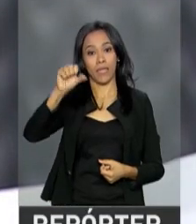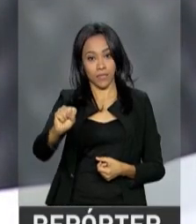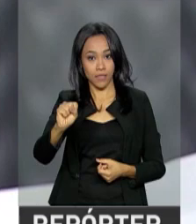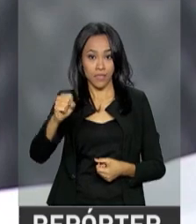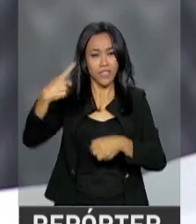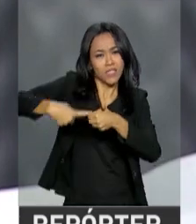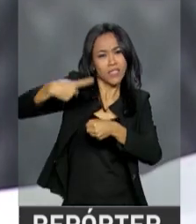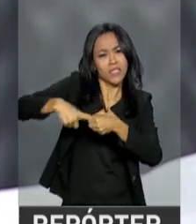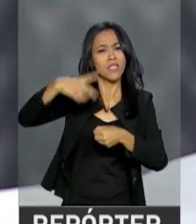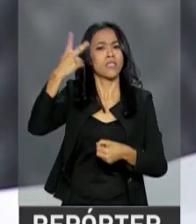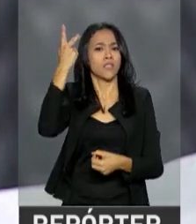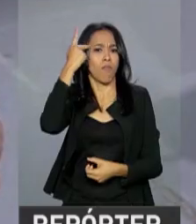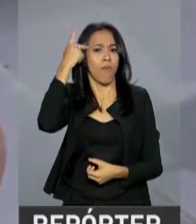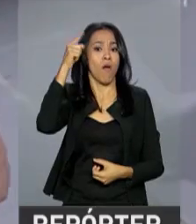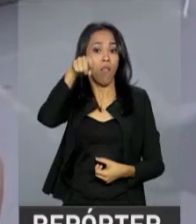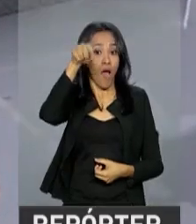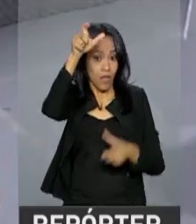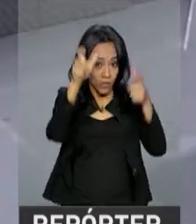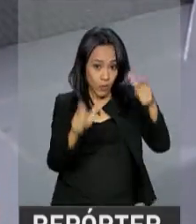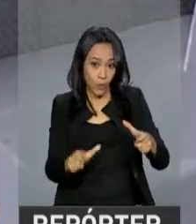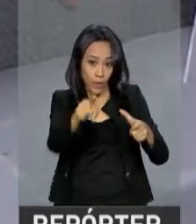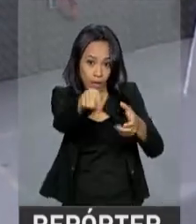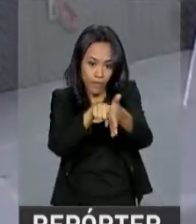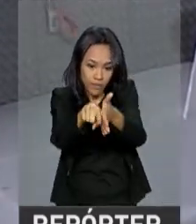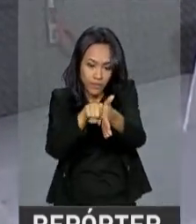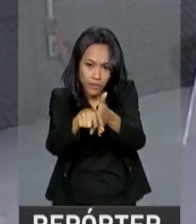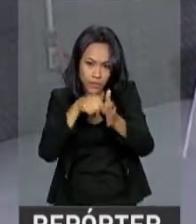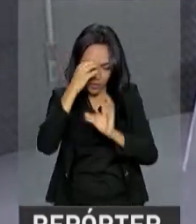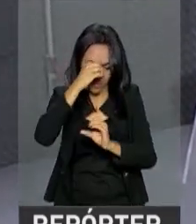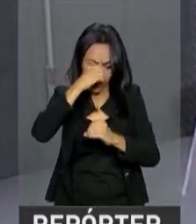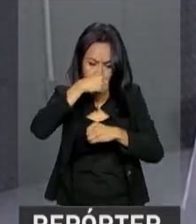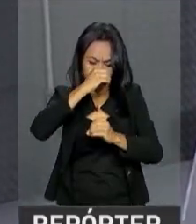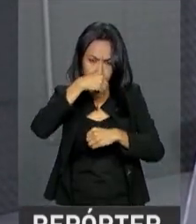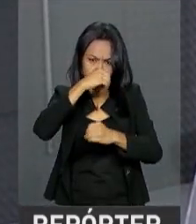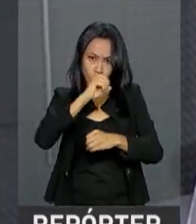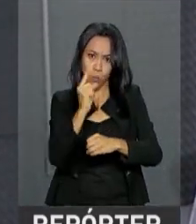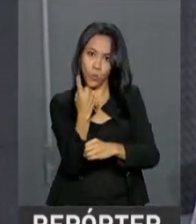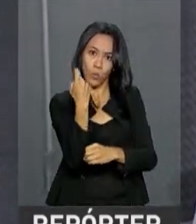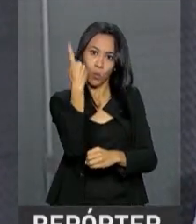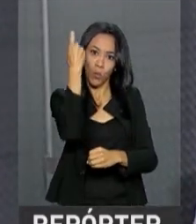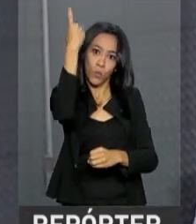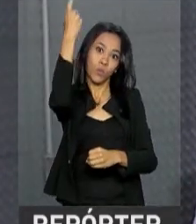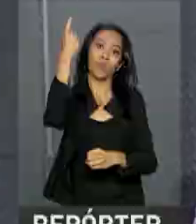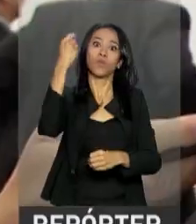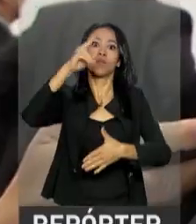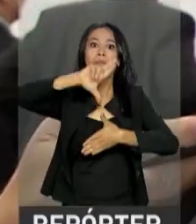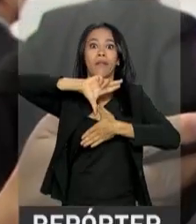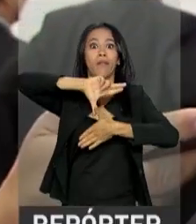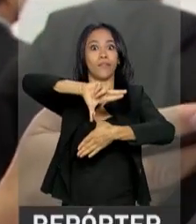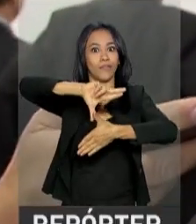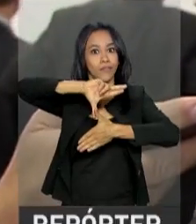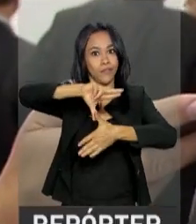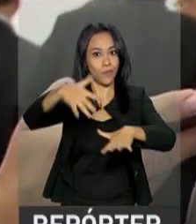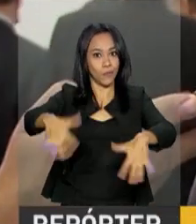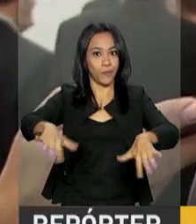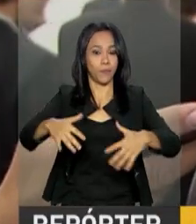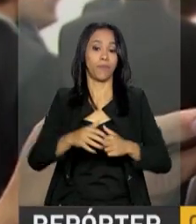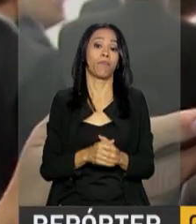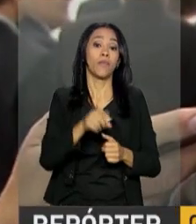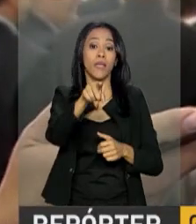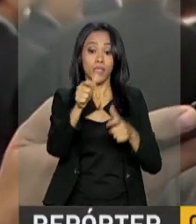realizadas pesquisas utilizando um microscópio único em toda a américa latina este laboratório de